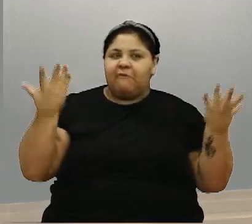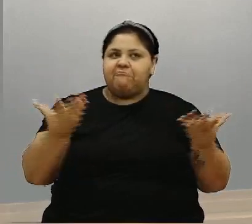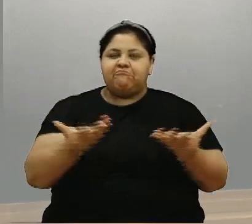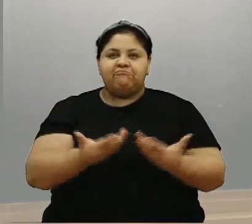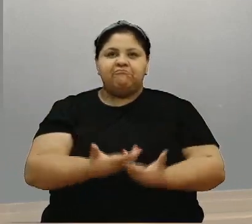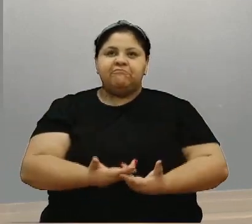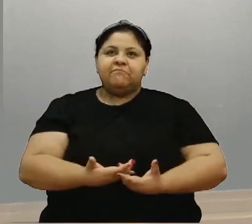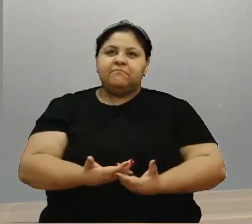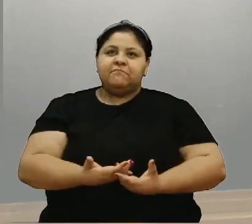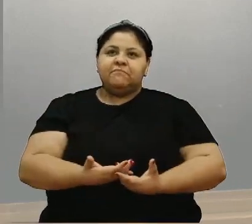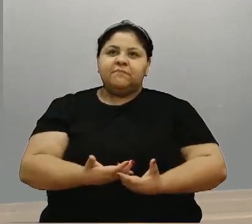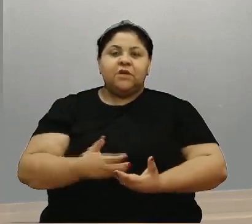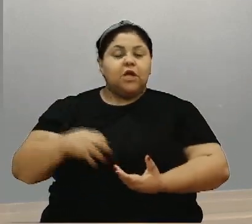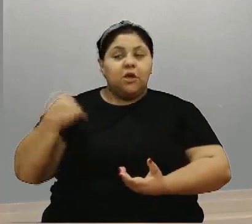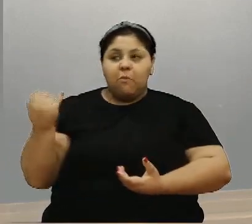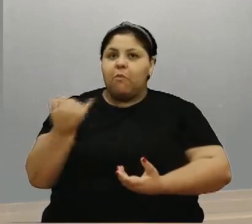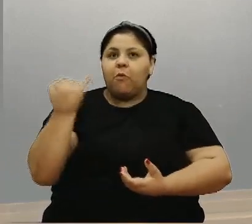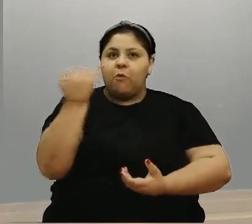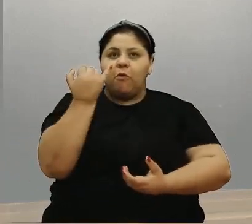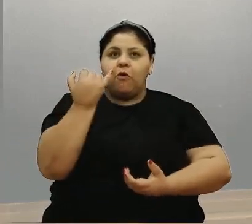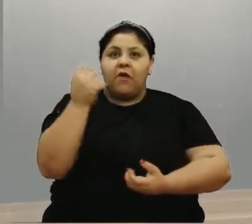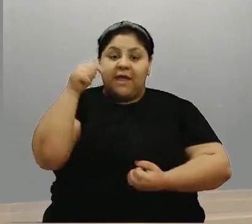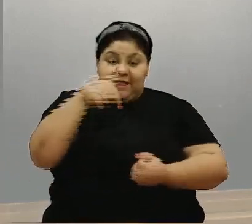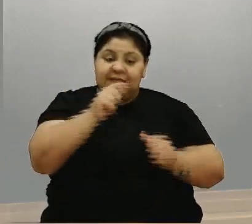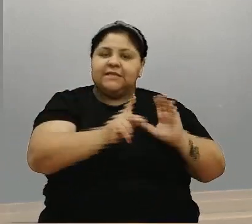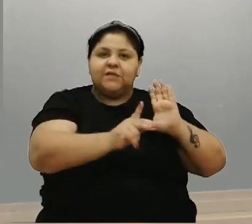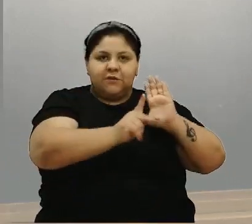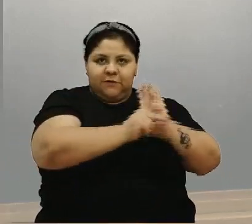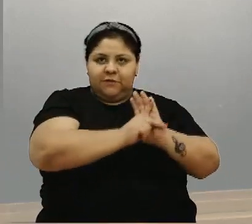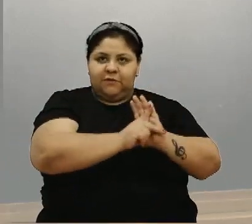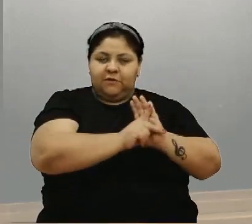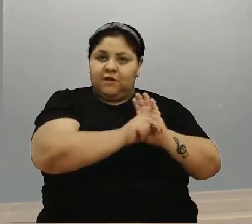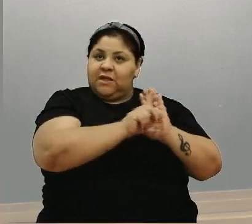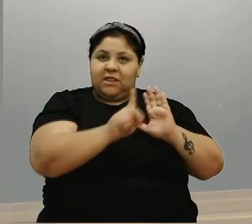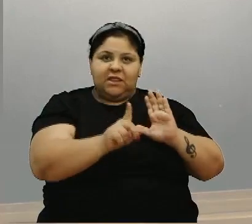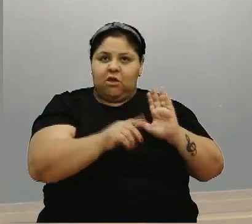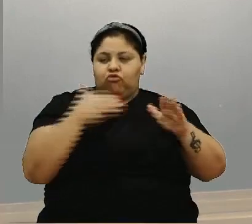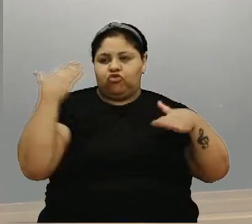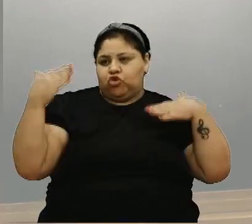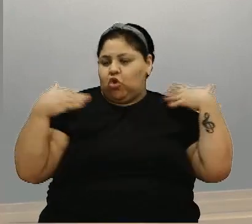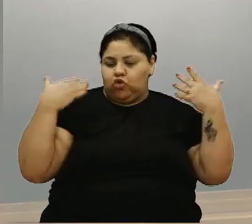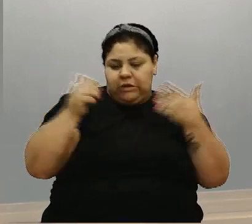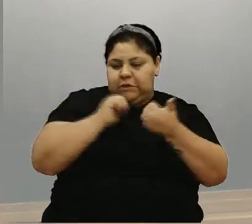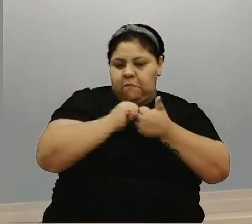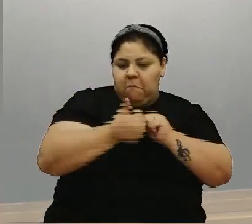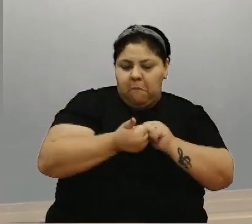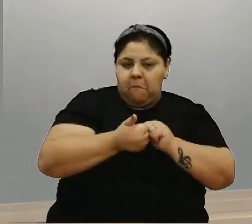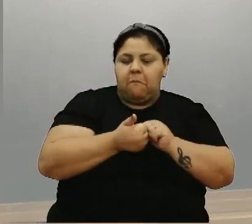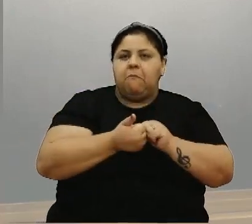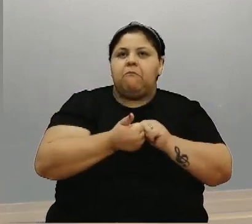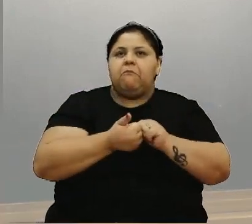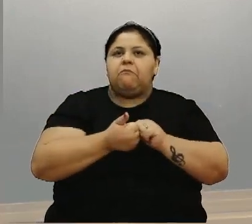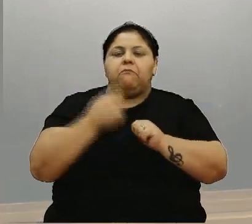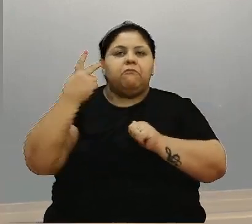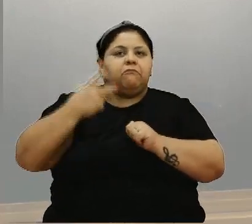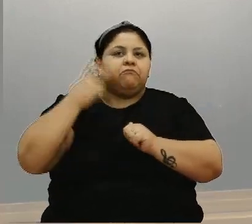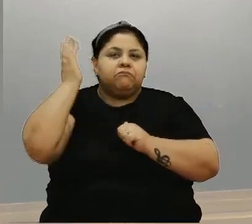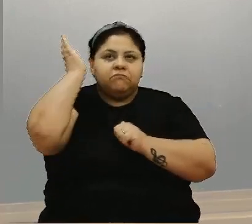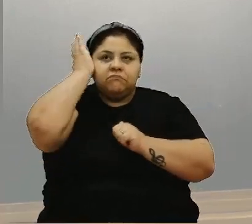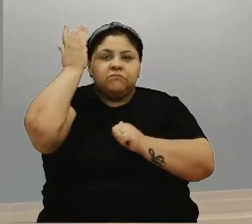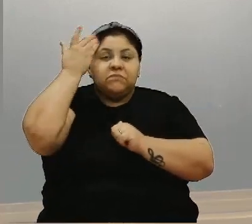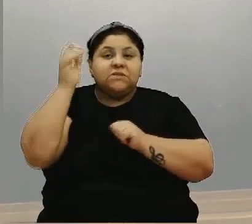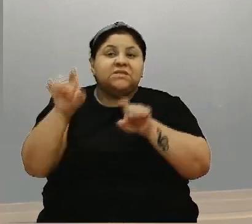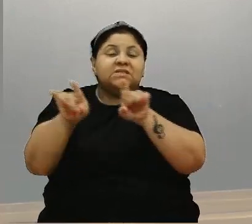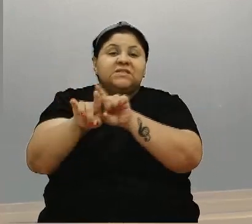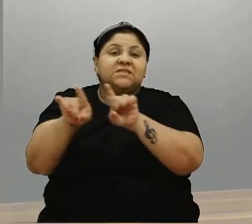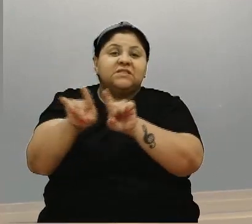questão fundamental. E neste projeto, além do turismo, além do esporte, o vereador Felipe traz